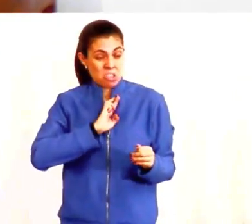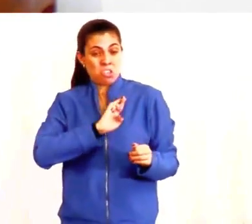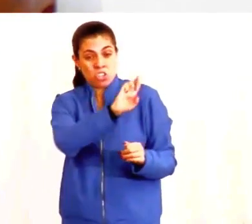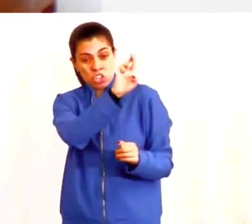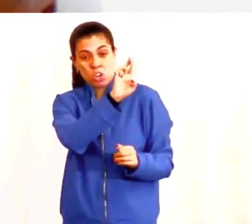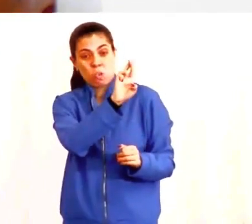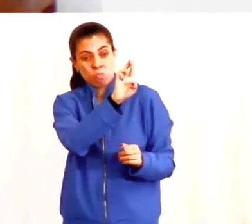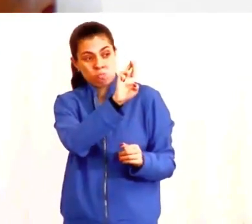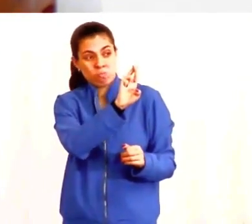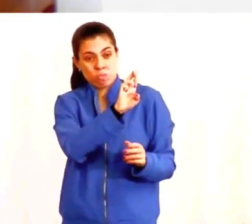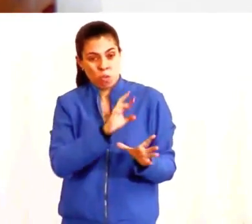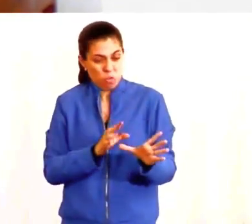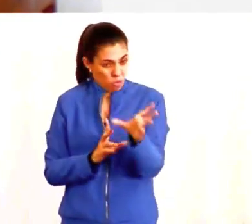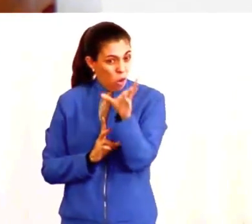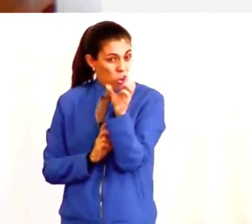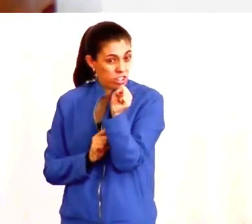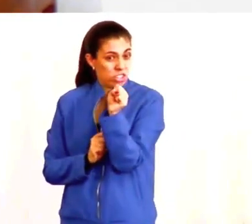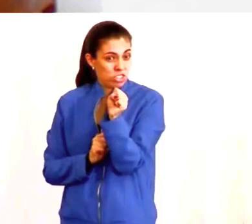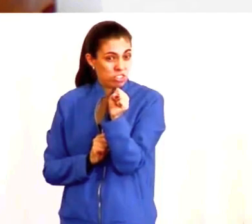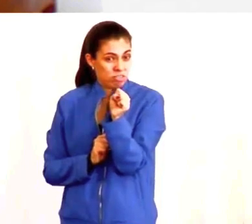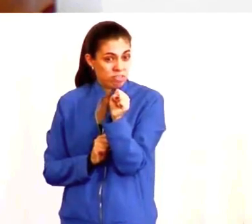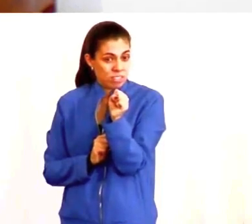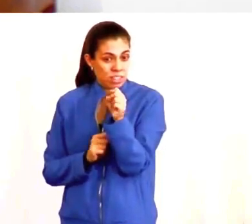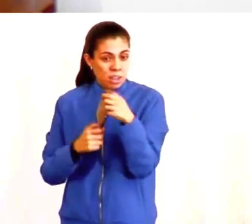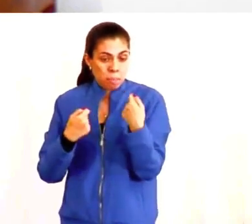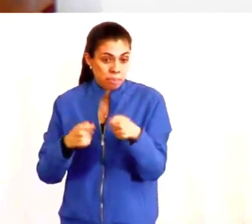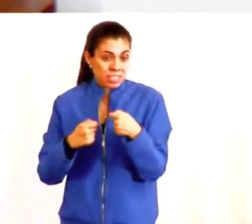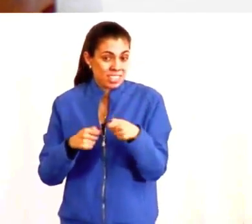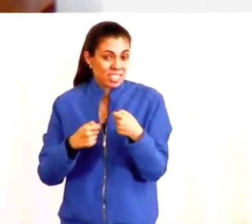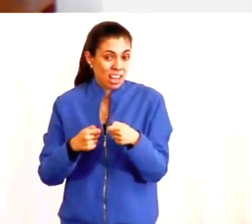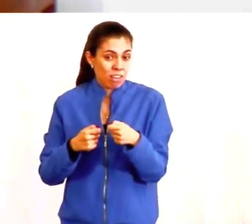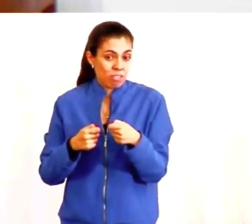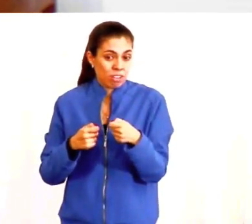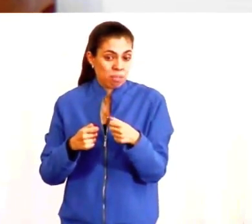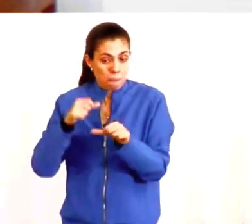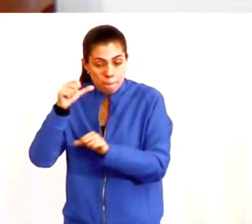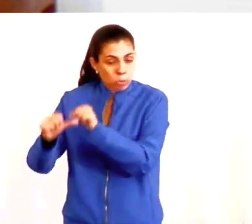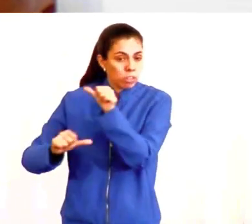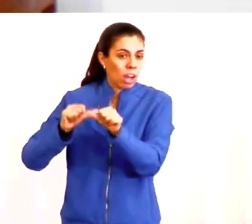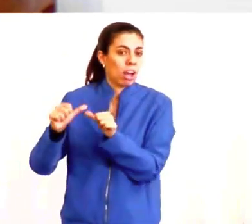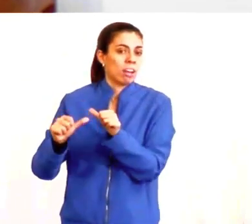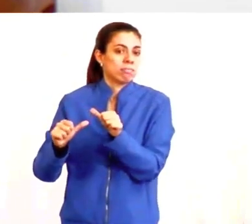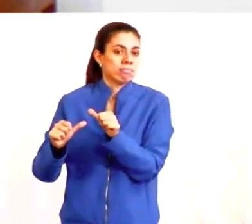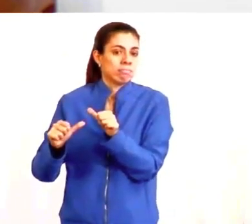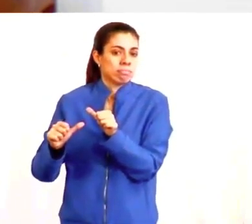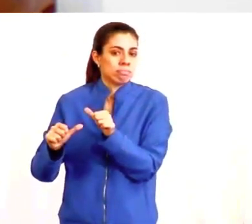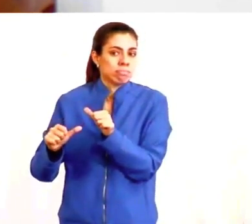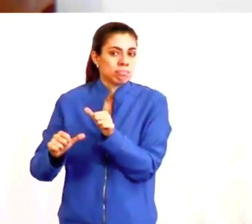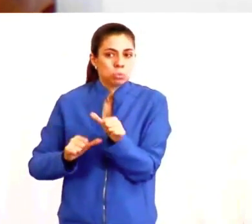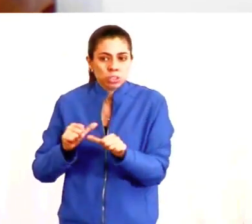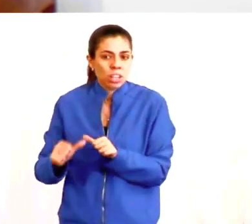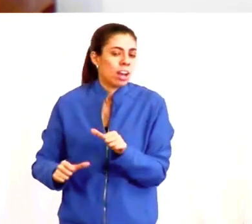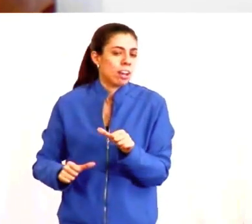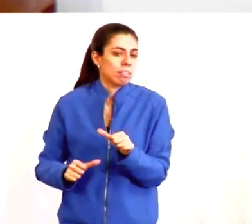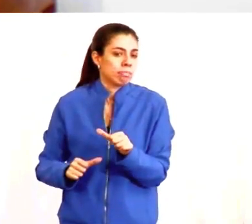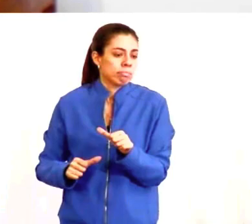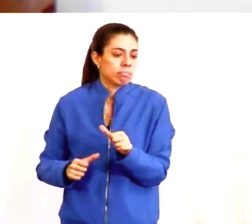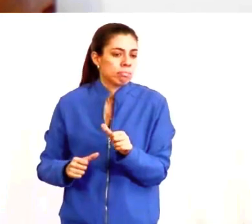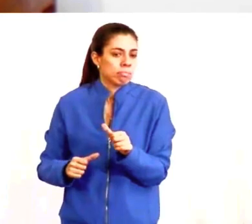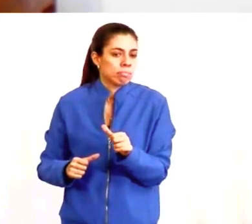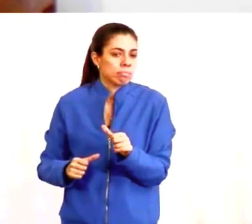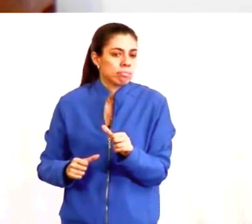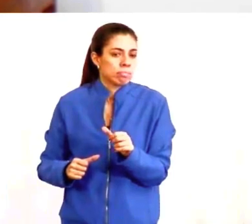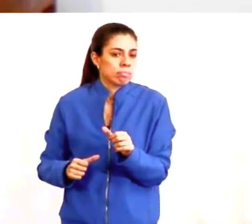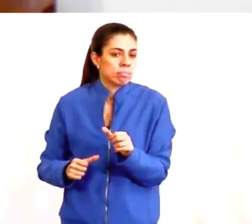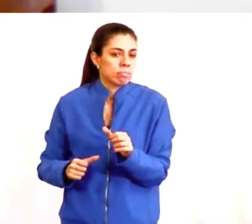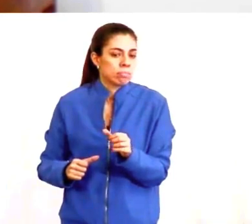desse condição para viver. Quando eles adoram a Jesus Cristo ressurreto, eles